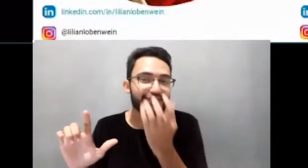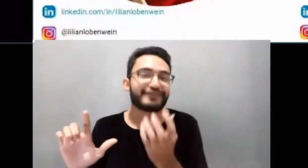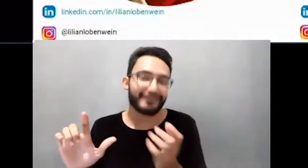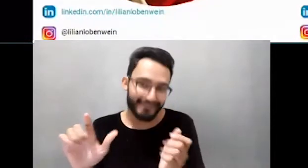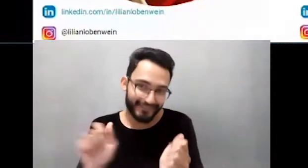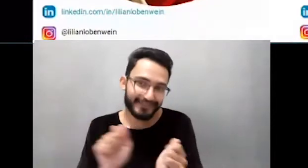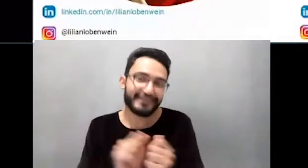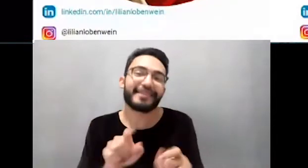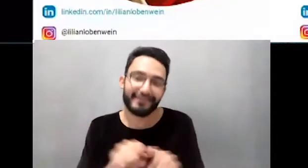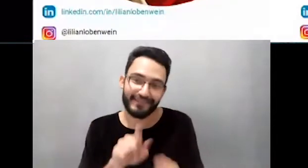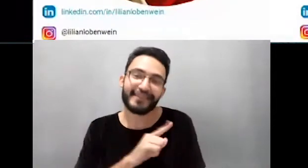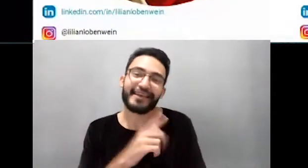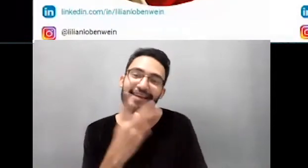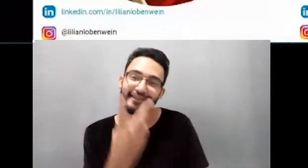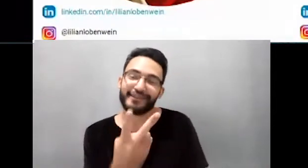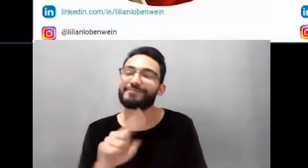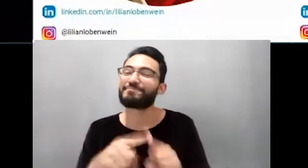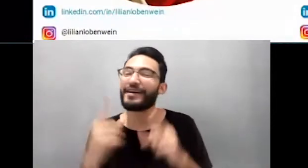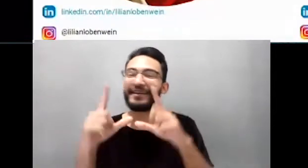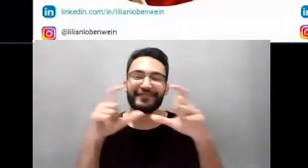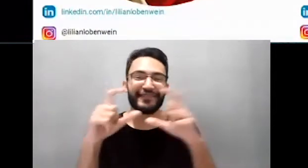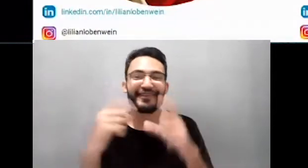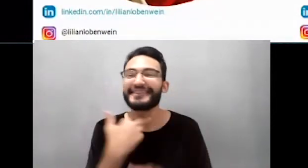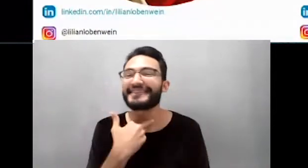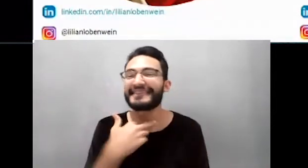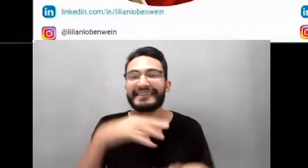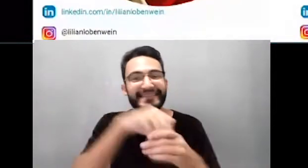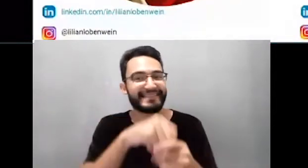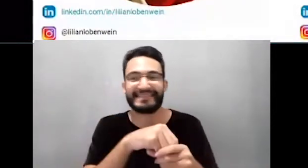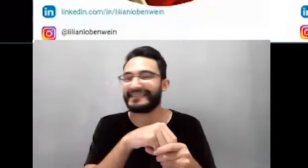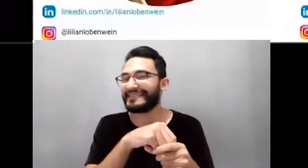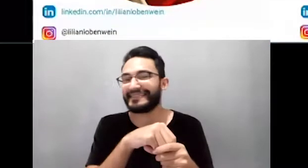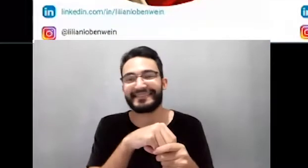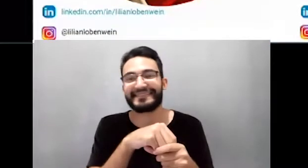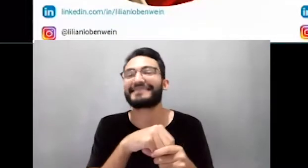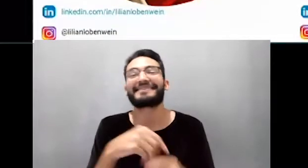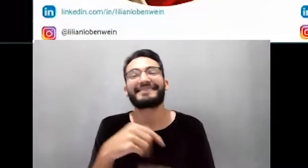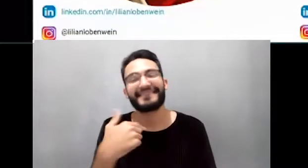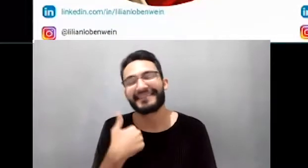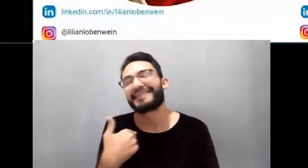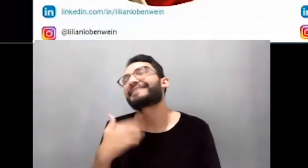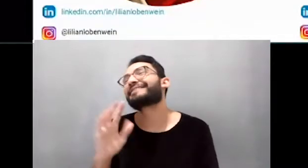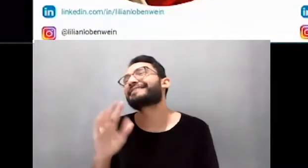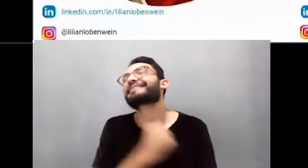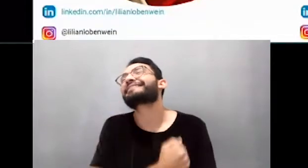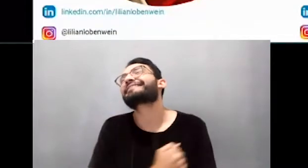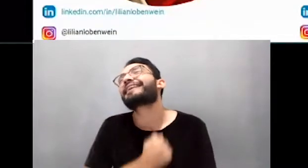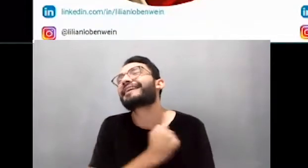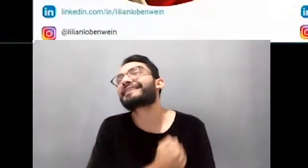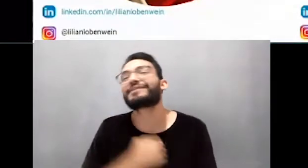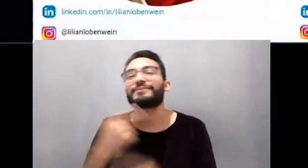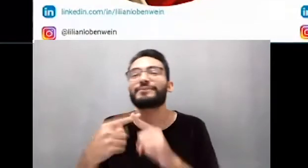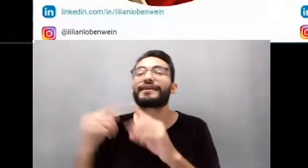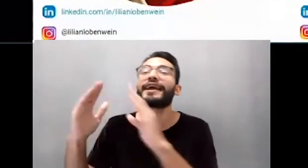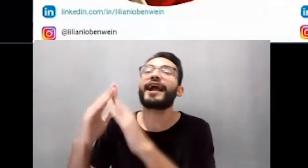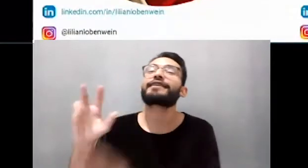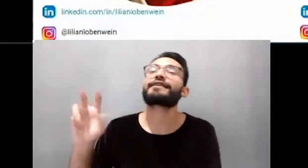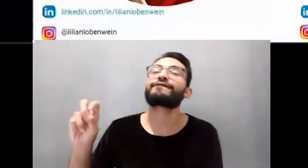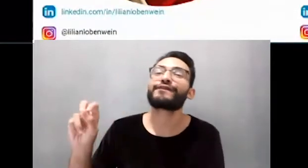né? Que são a Lolo e a Mel, que são. Tô morrendo de saudade já, porque elas estão na casa da